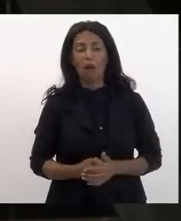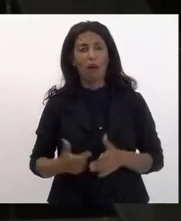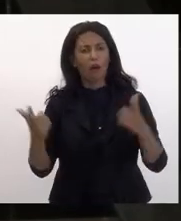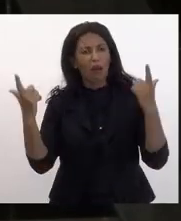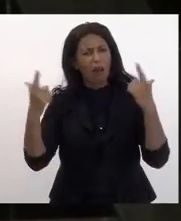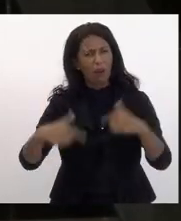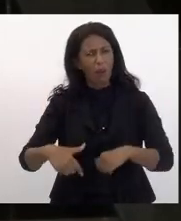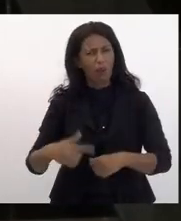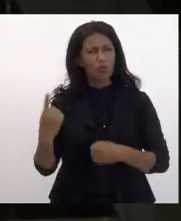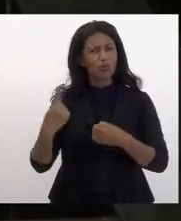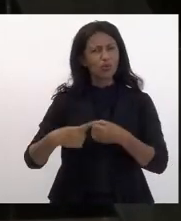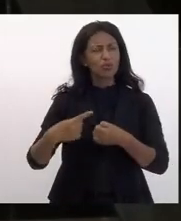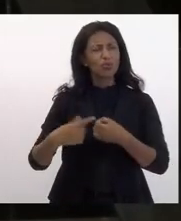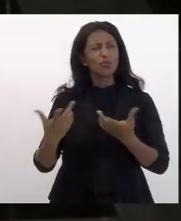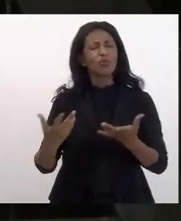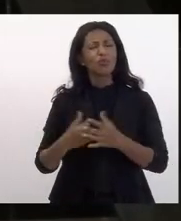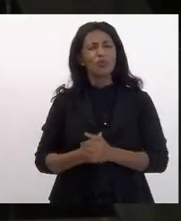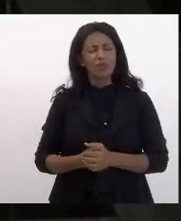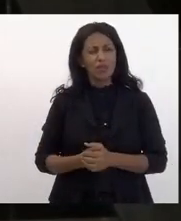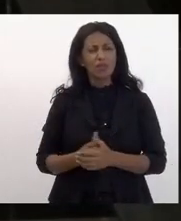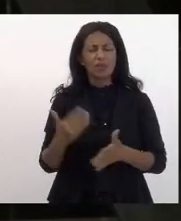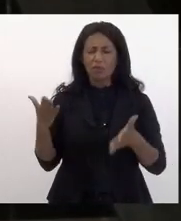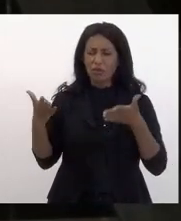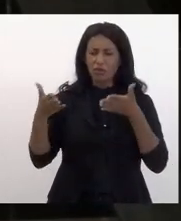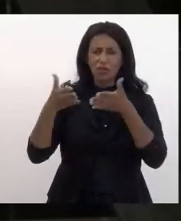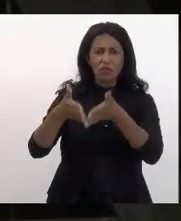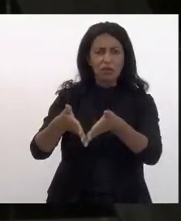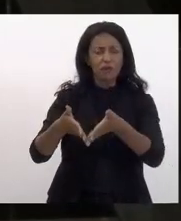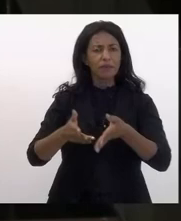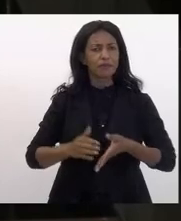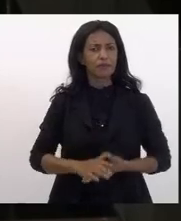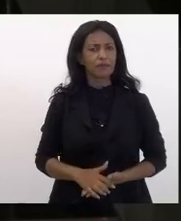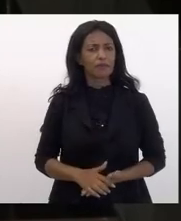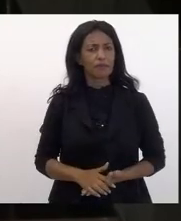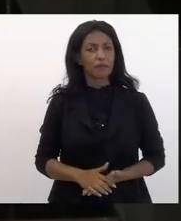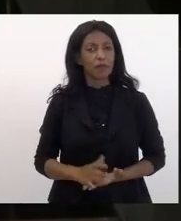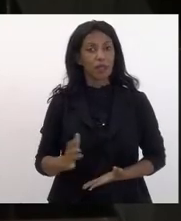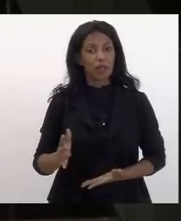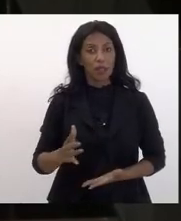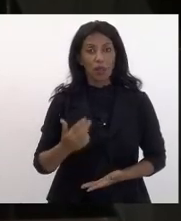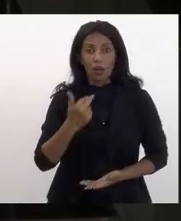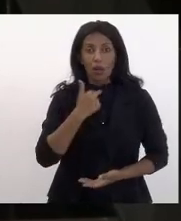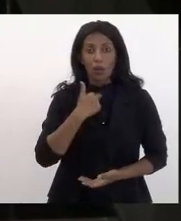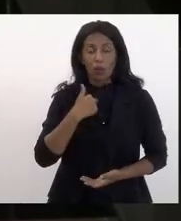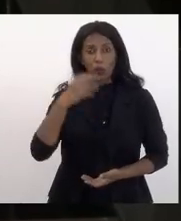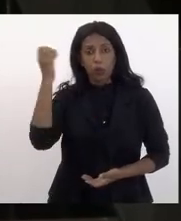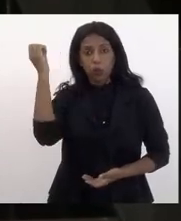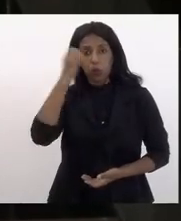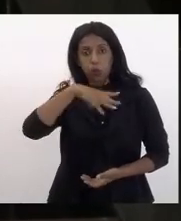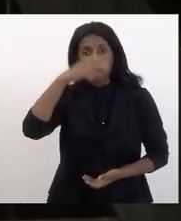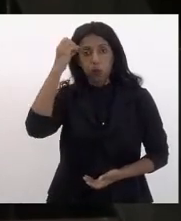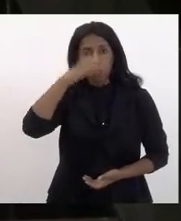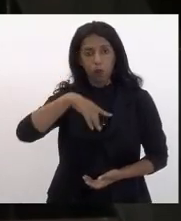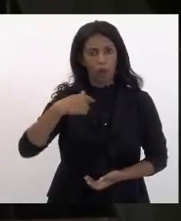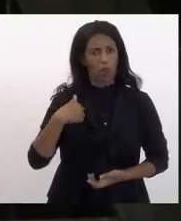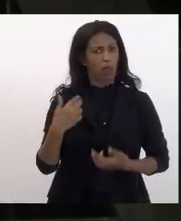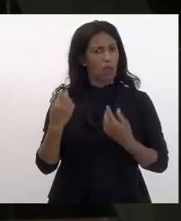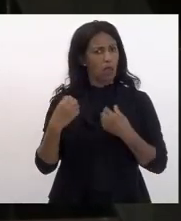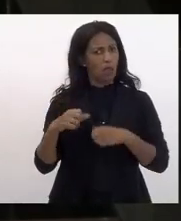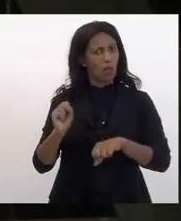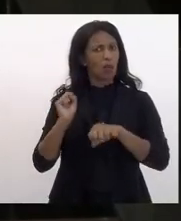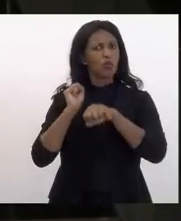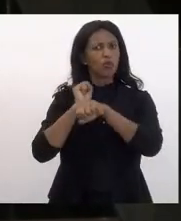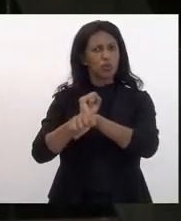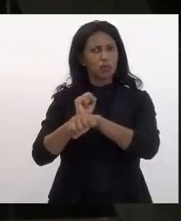Aonde o município está se espraiando? Isso é um absurdo completo. Eu espero que este vídeo